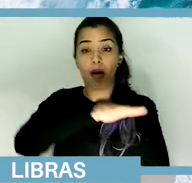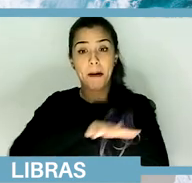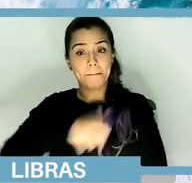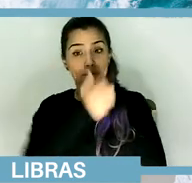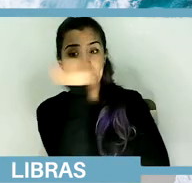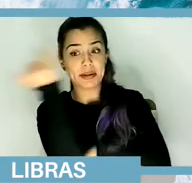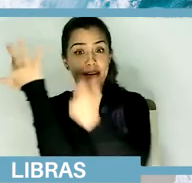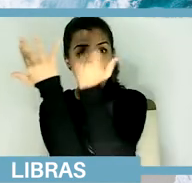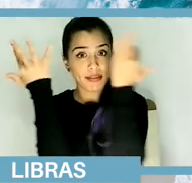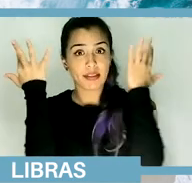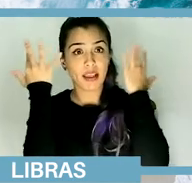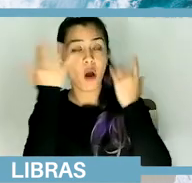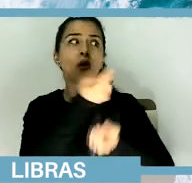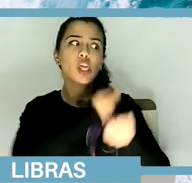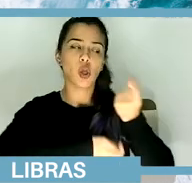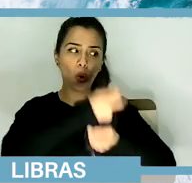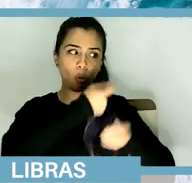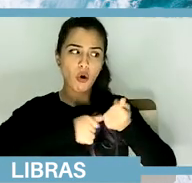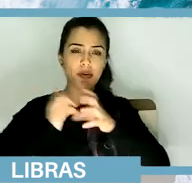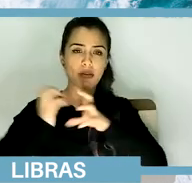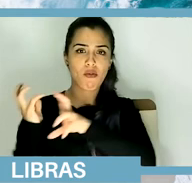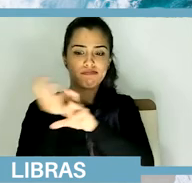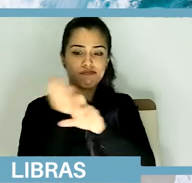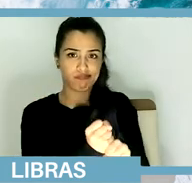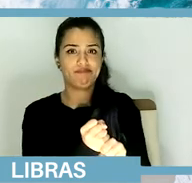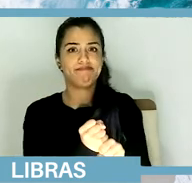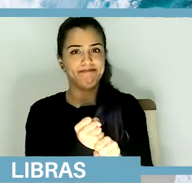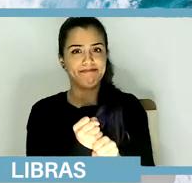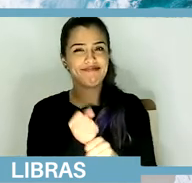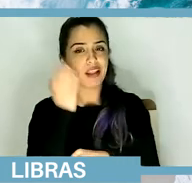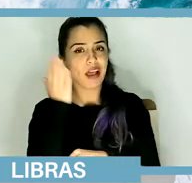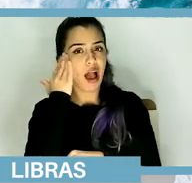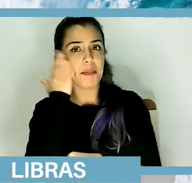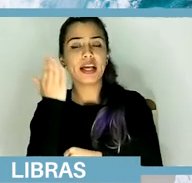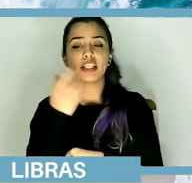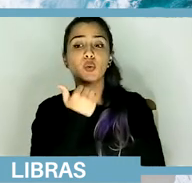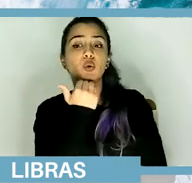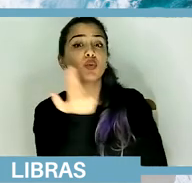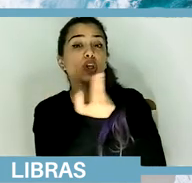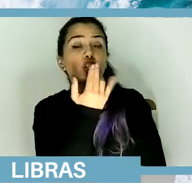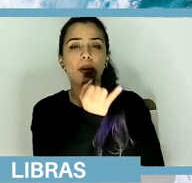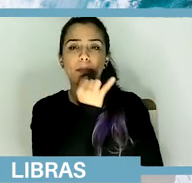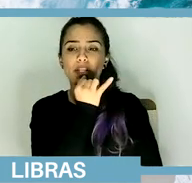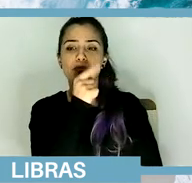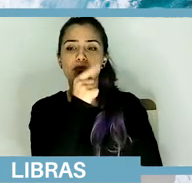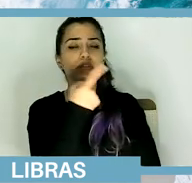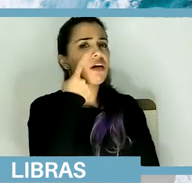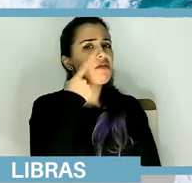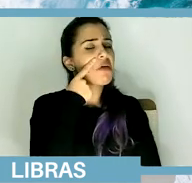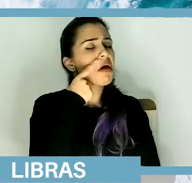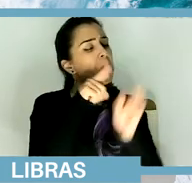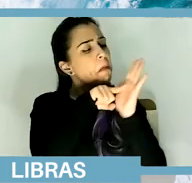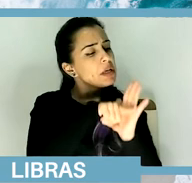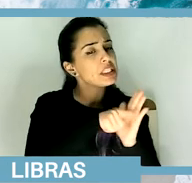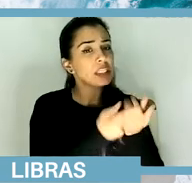você querer só. E sempre pelo aspecto econômico, fazer o melhor preço, se aquilo ali não está tendo uma